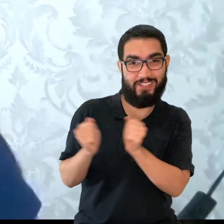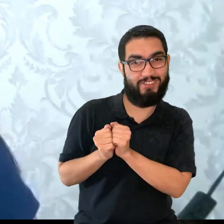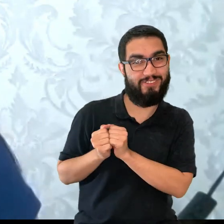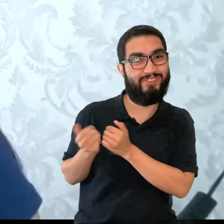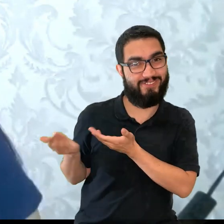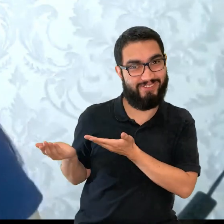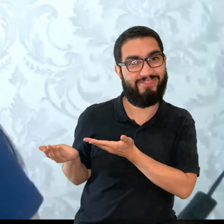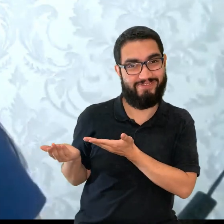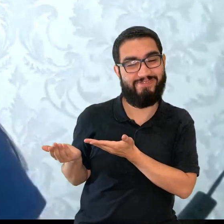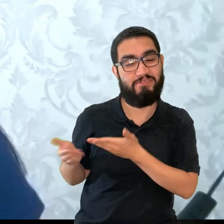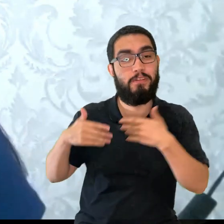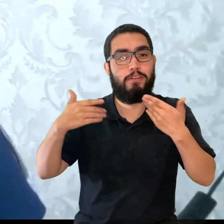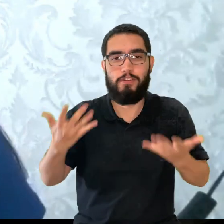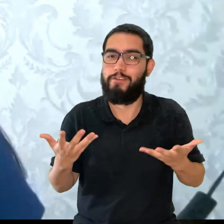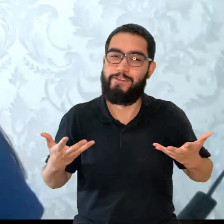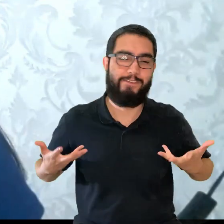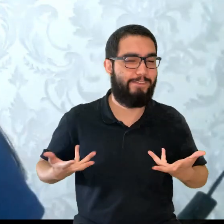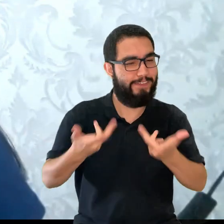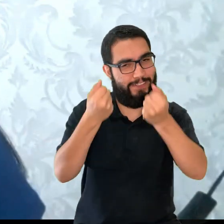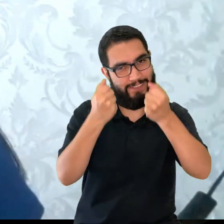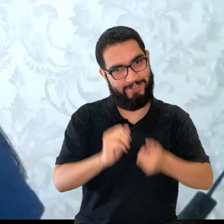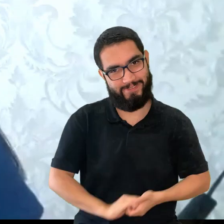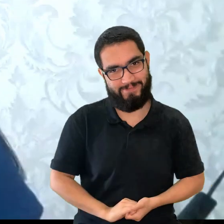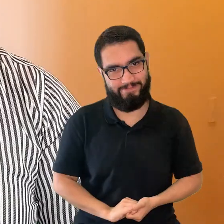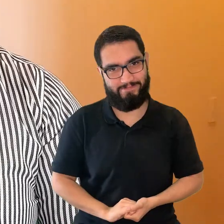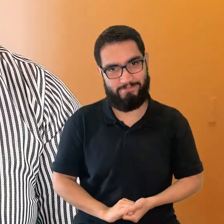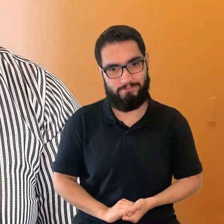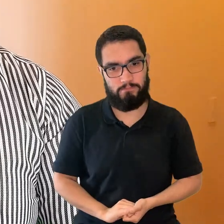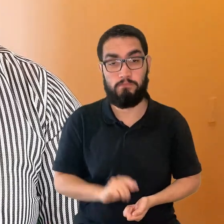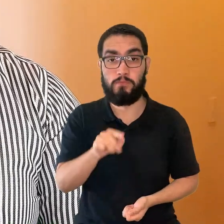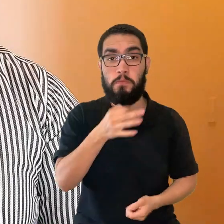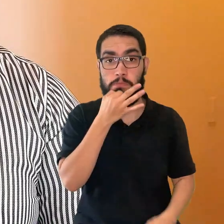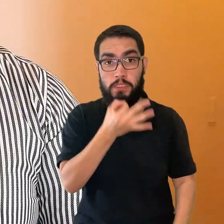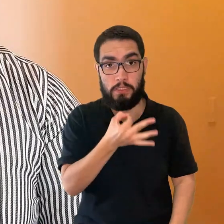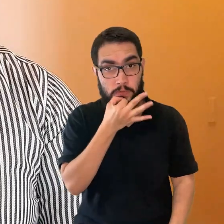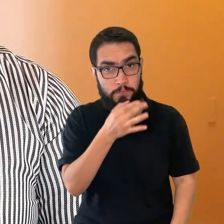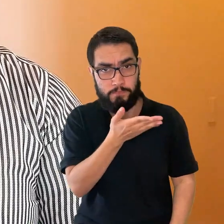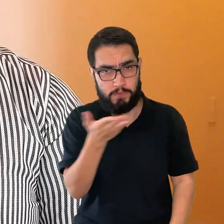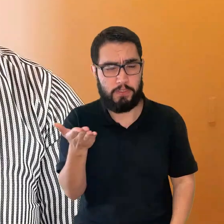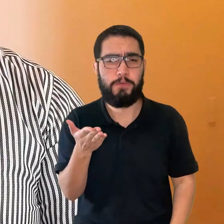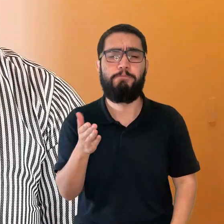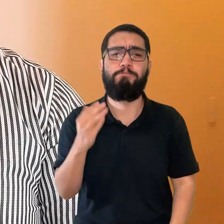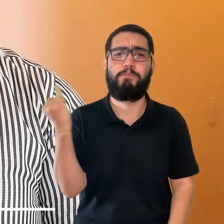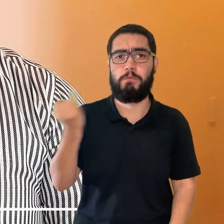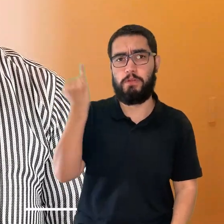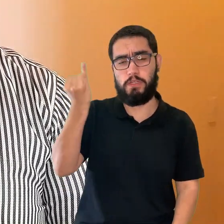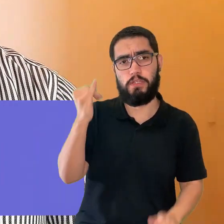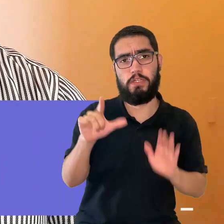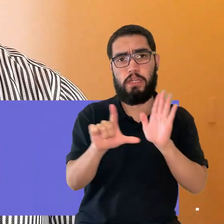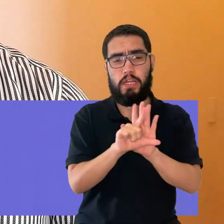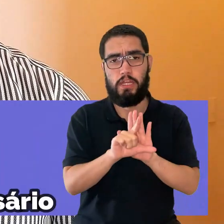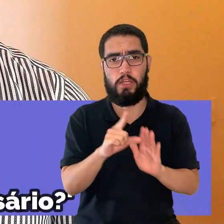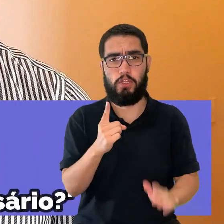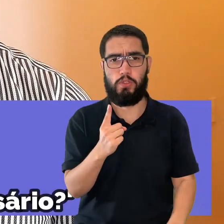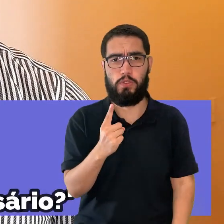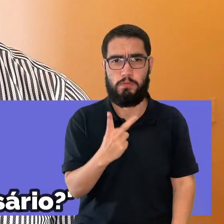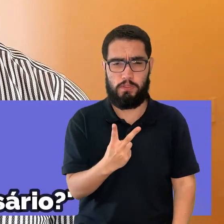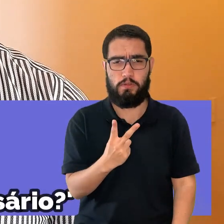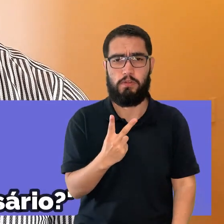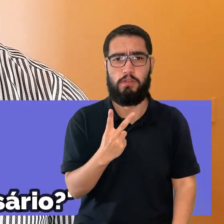colegas de trabalho. Então assim, é fantástico. Na opinião de vocês, qual a importância da Lei